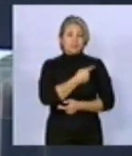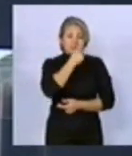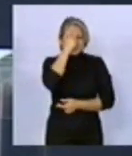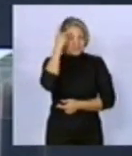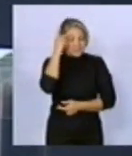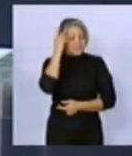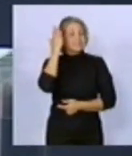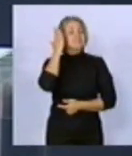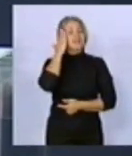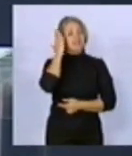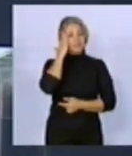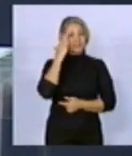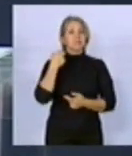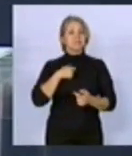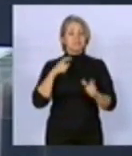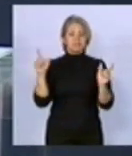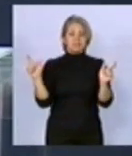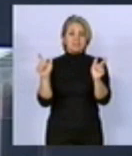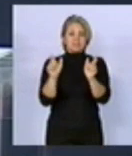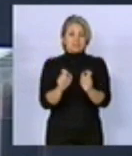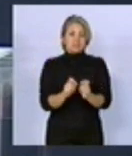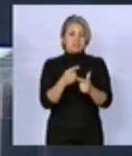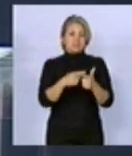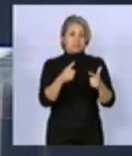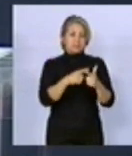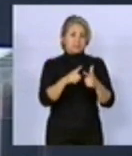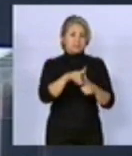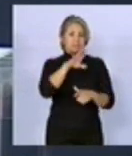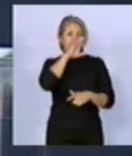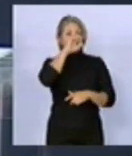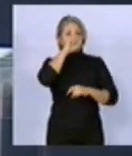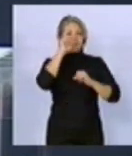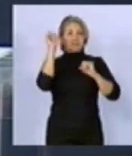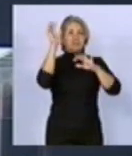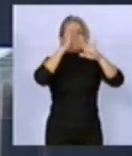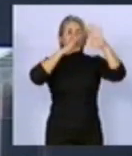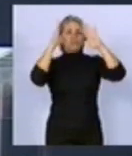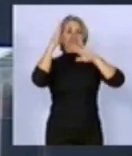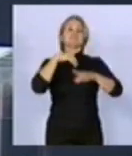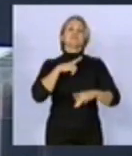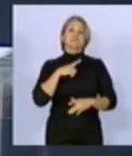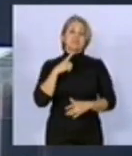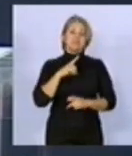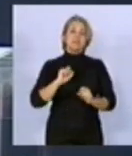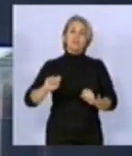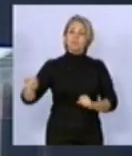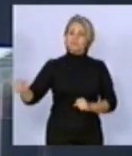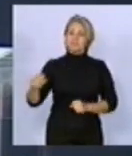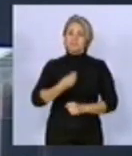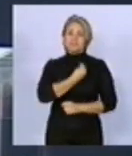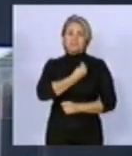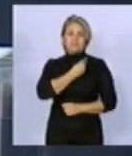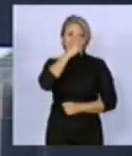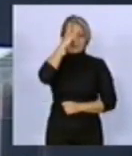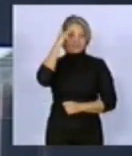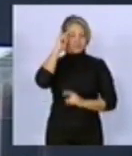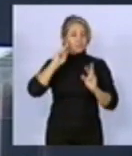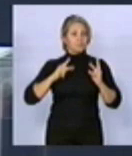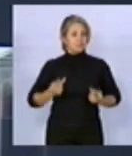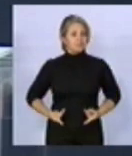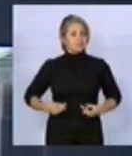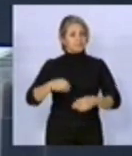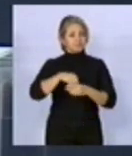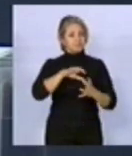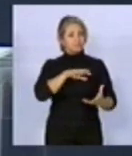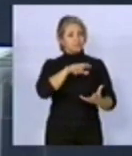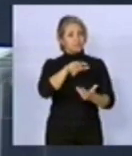conscientes que temos que reduzir os níveis de poluição para assegurar a continuidade da vida do ser humano no planeta então